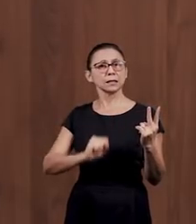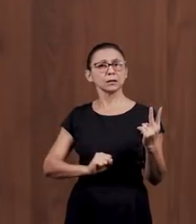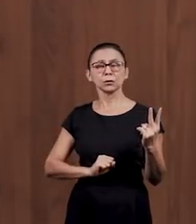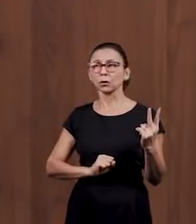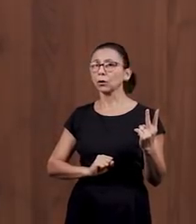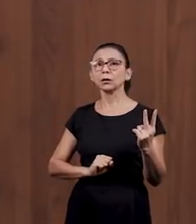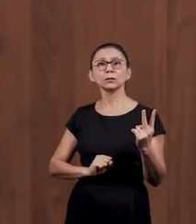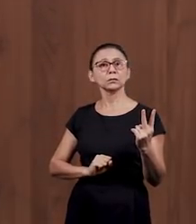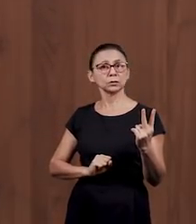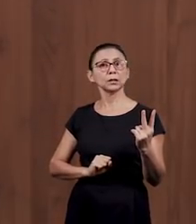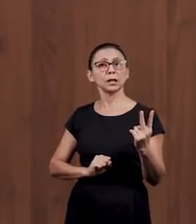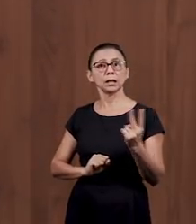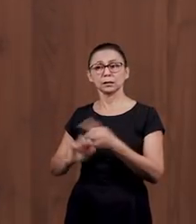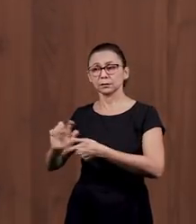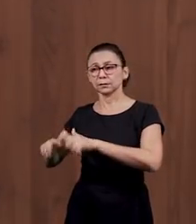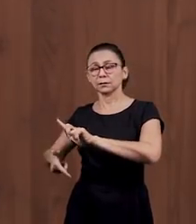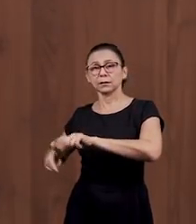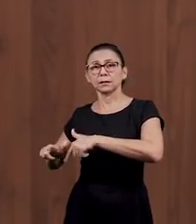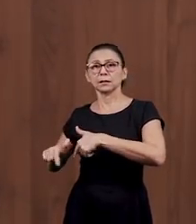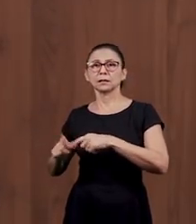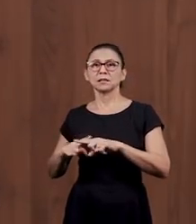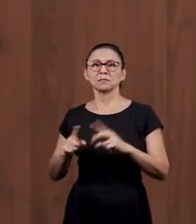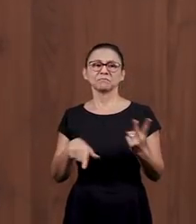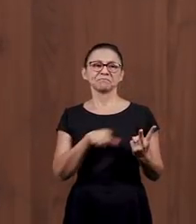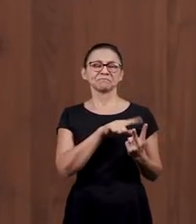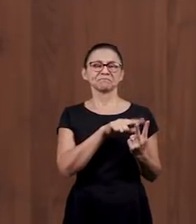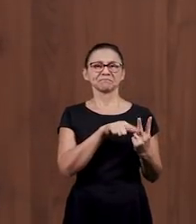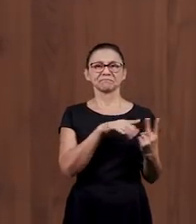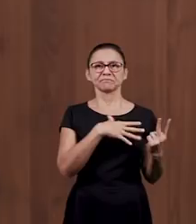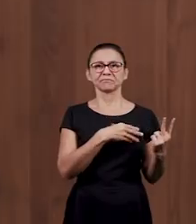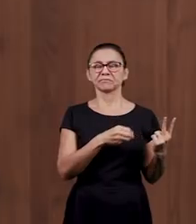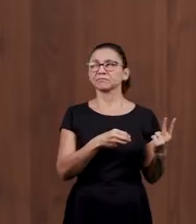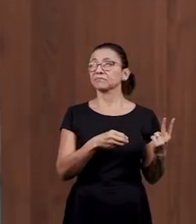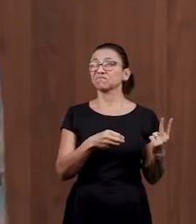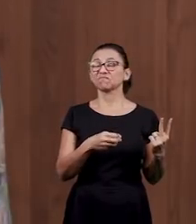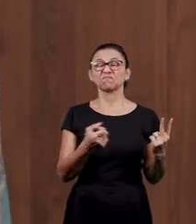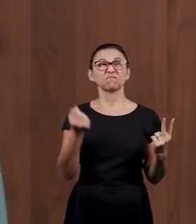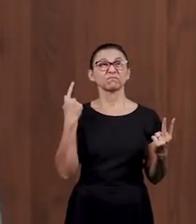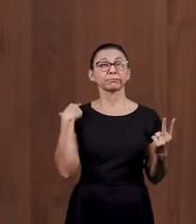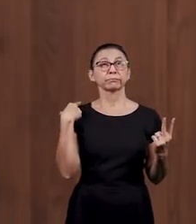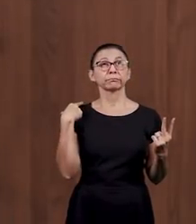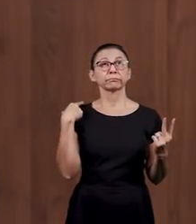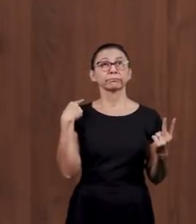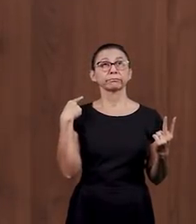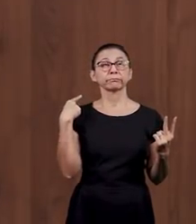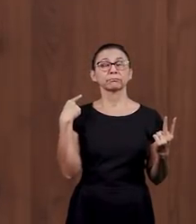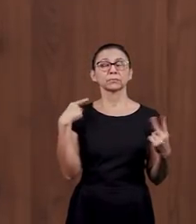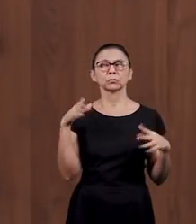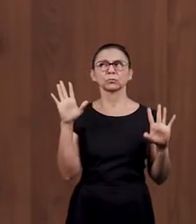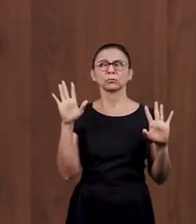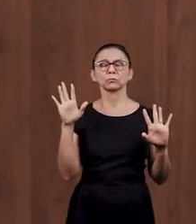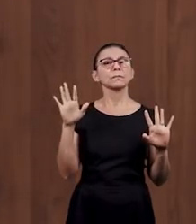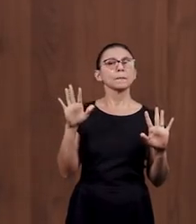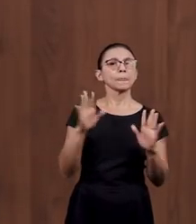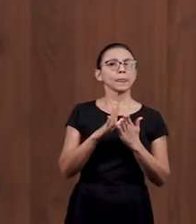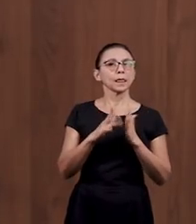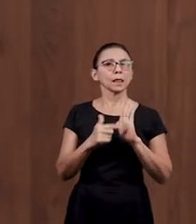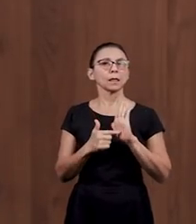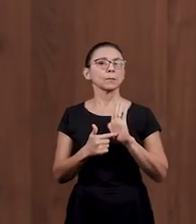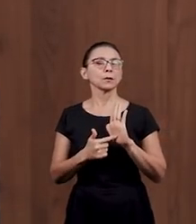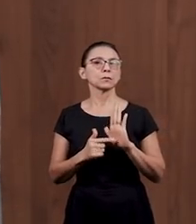serem sacerdotes em Israel. Mas Ofni e Finéias não deram valor a isso. Sabe o que a palavra